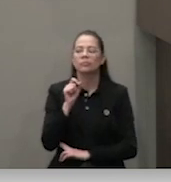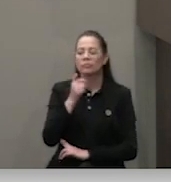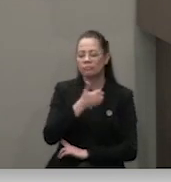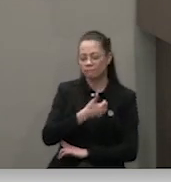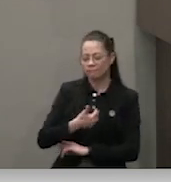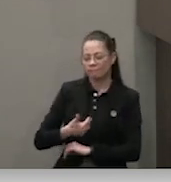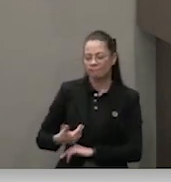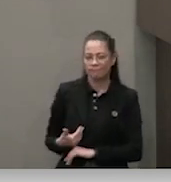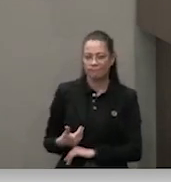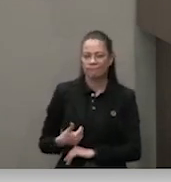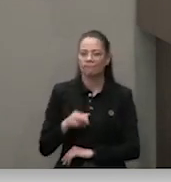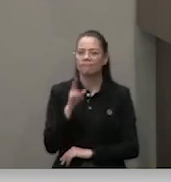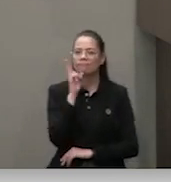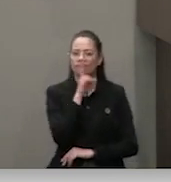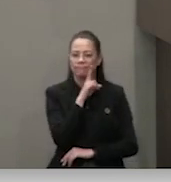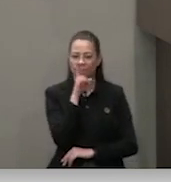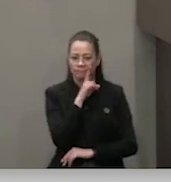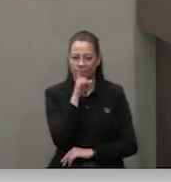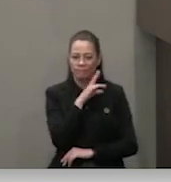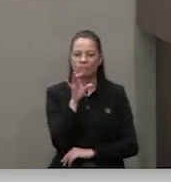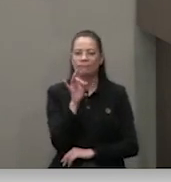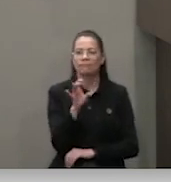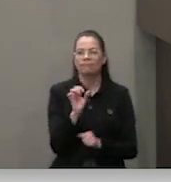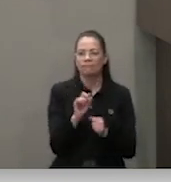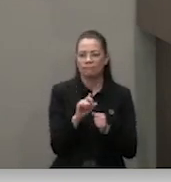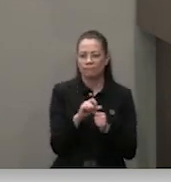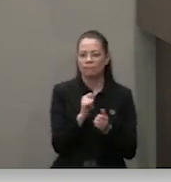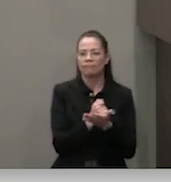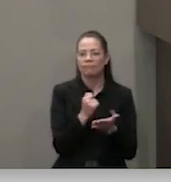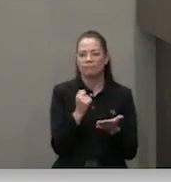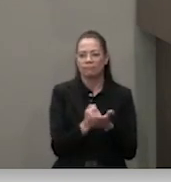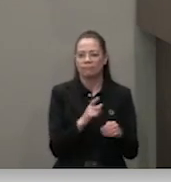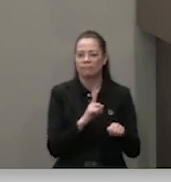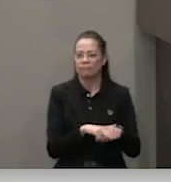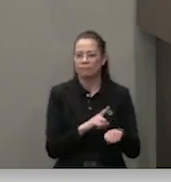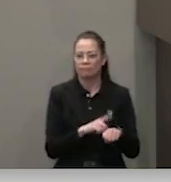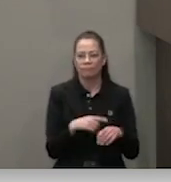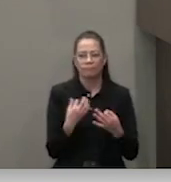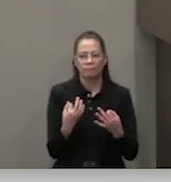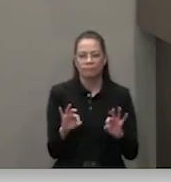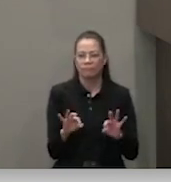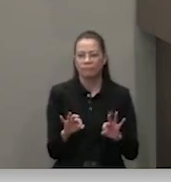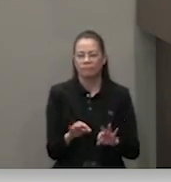governo emergencial e que só faz contratações temporárias